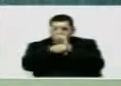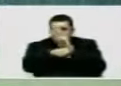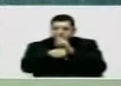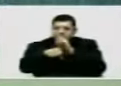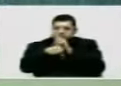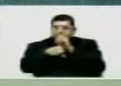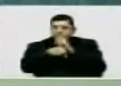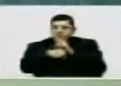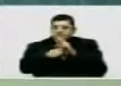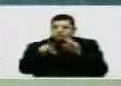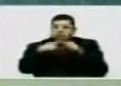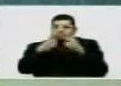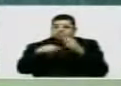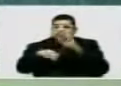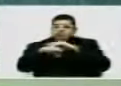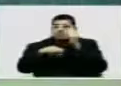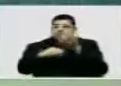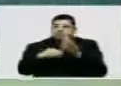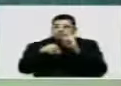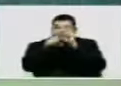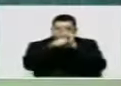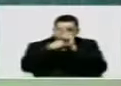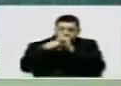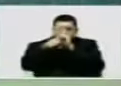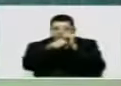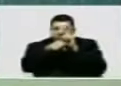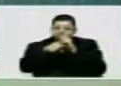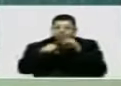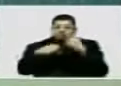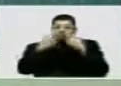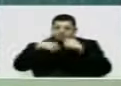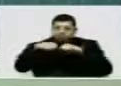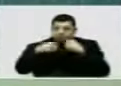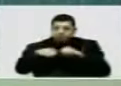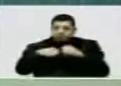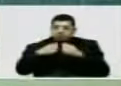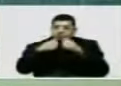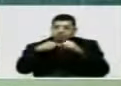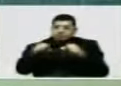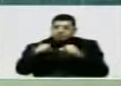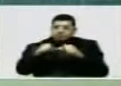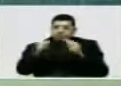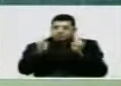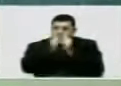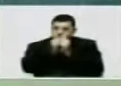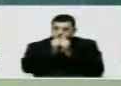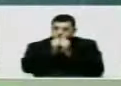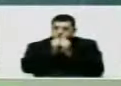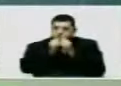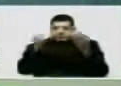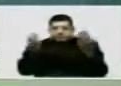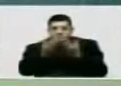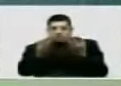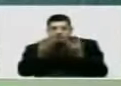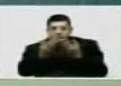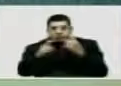vigilantes. Mas mais do que vigilantes, nós precisamos estar unidos.